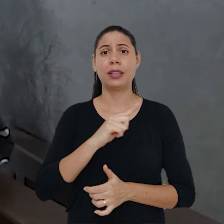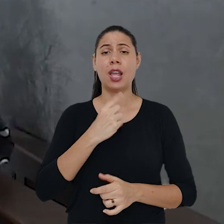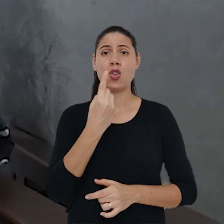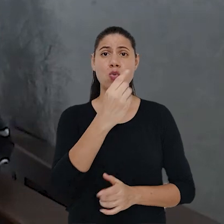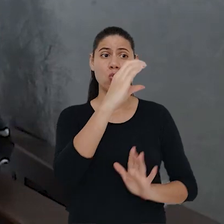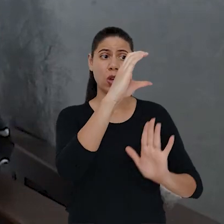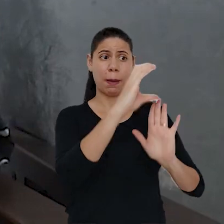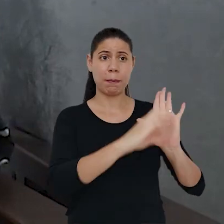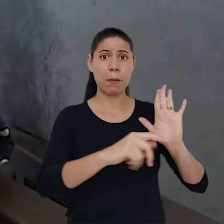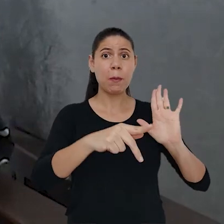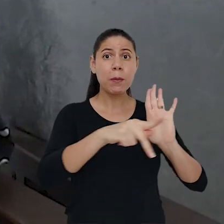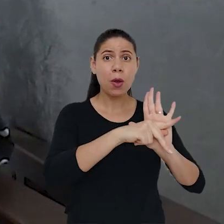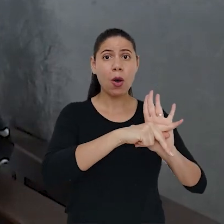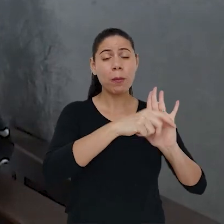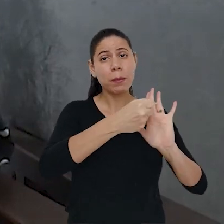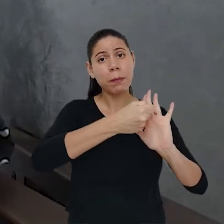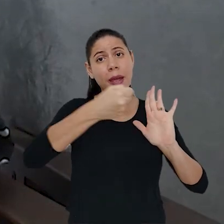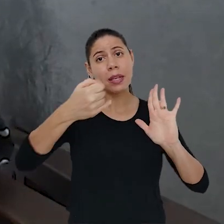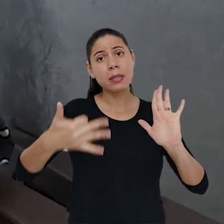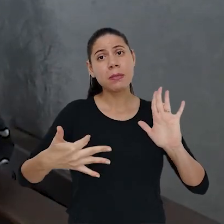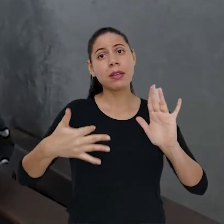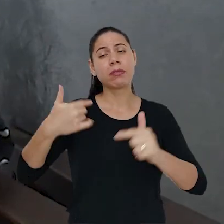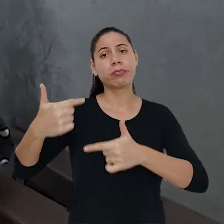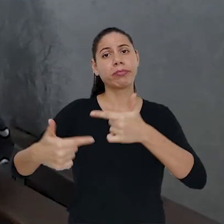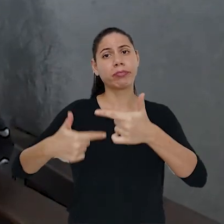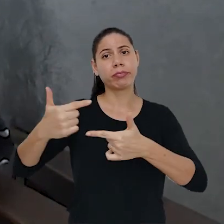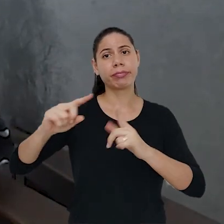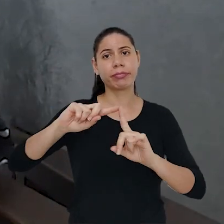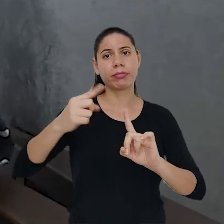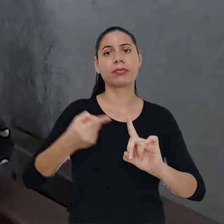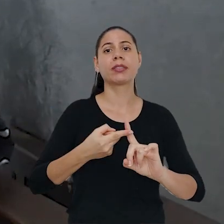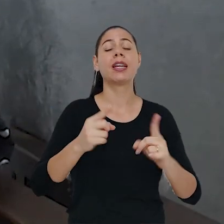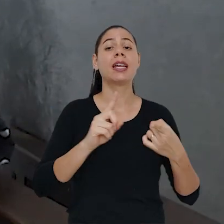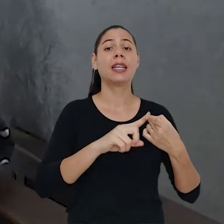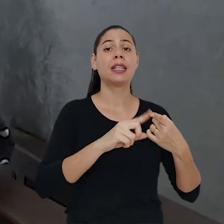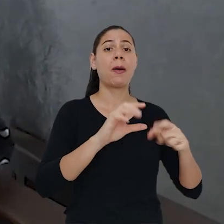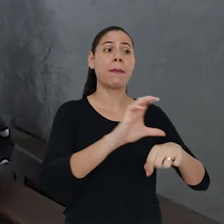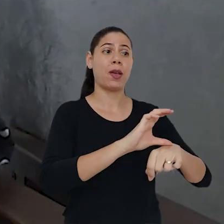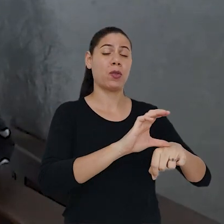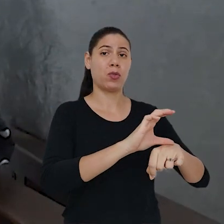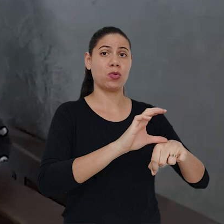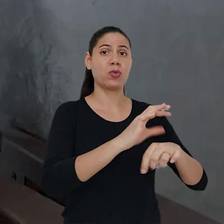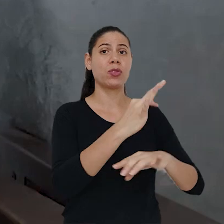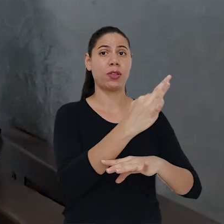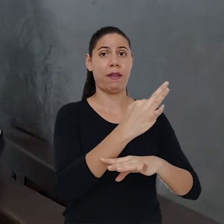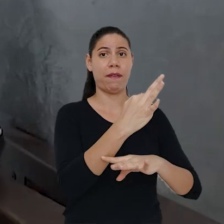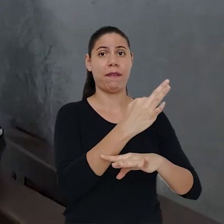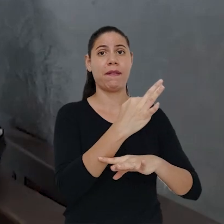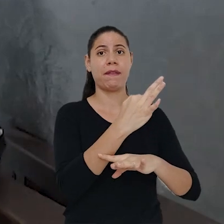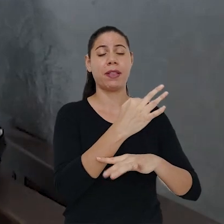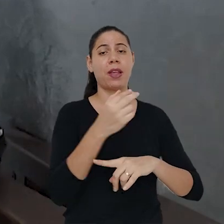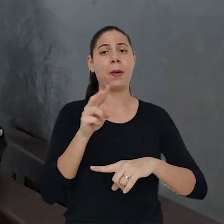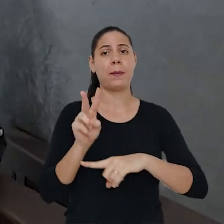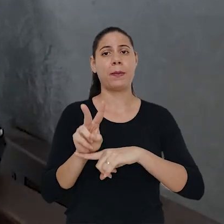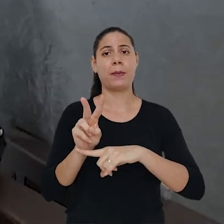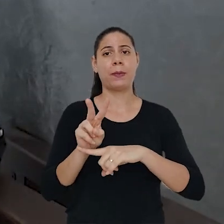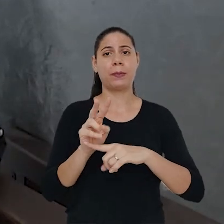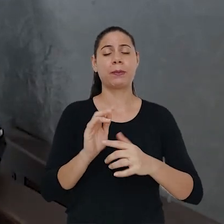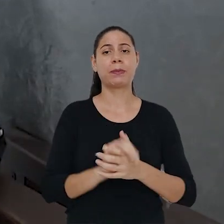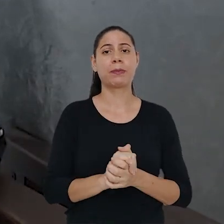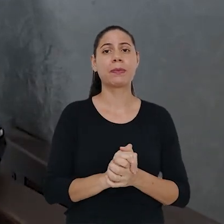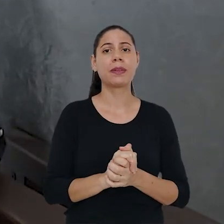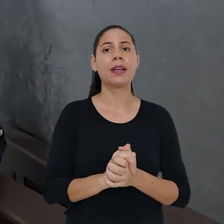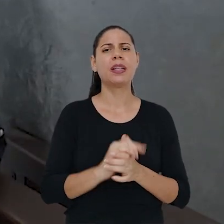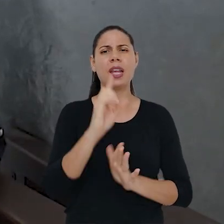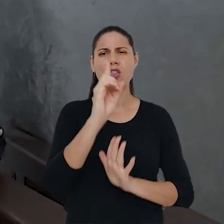capítulo específico para as trabalhadoras, né? E também a Constituição Federal vem trazendo essa proteção.